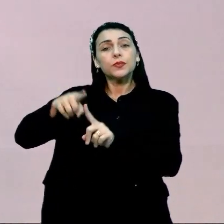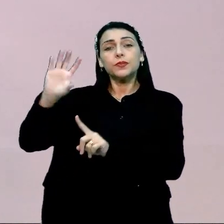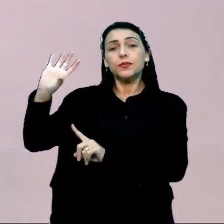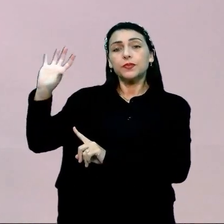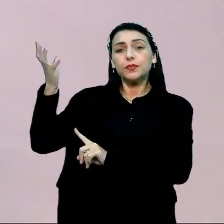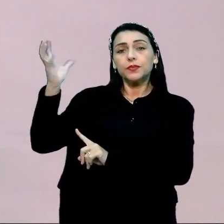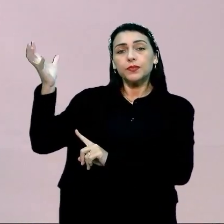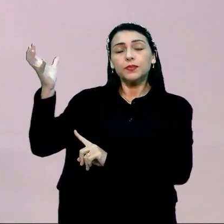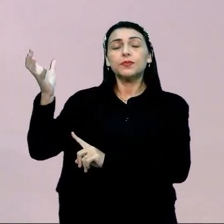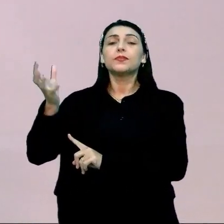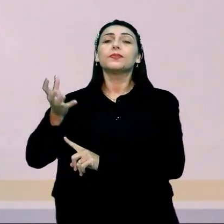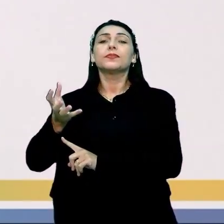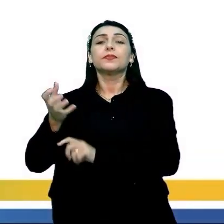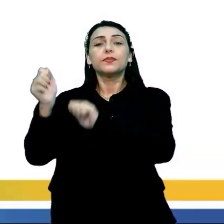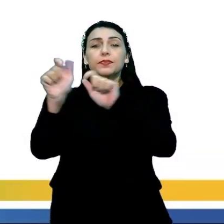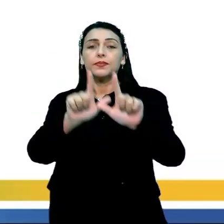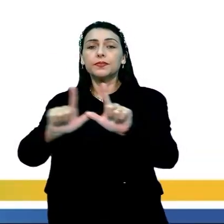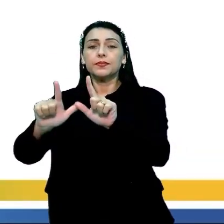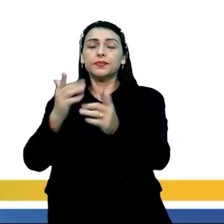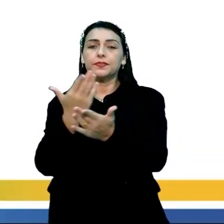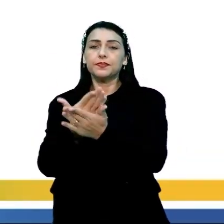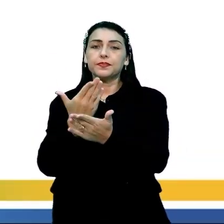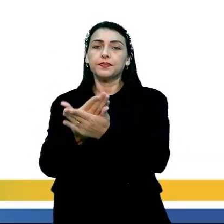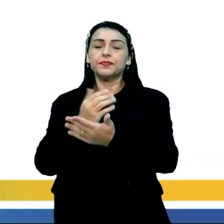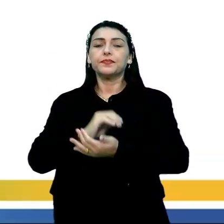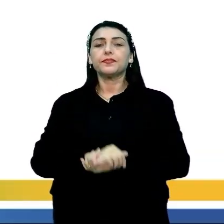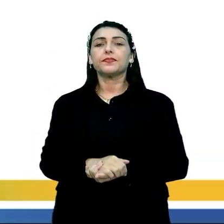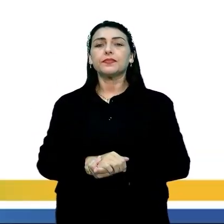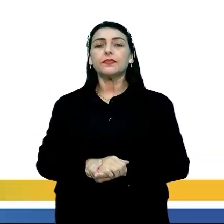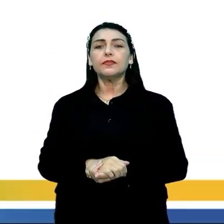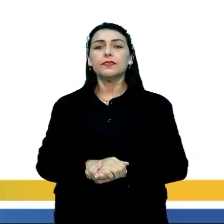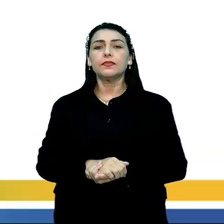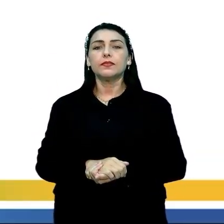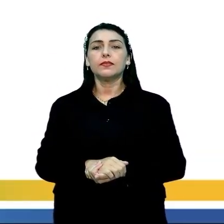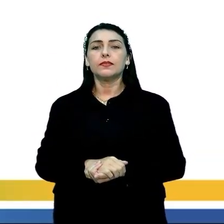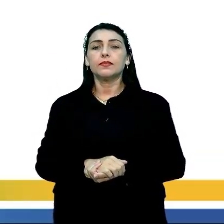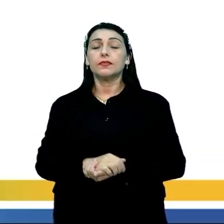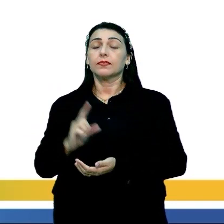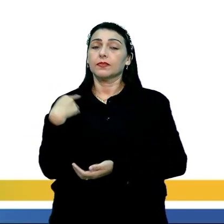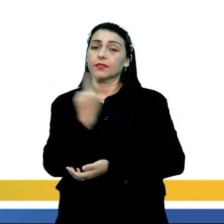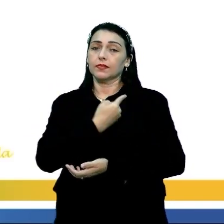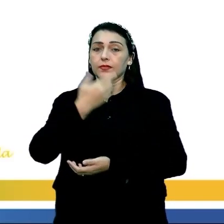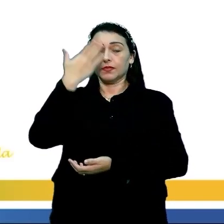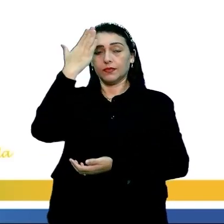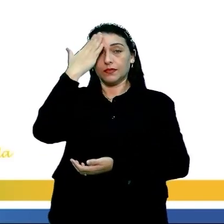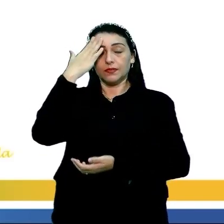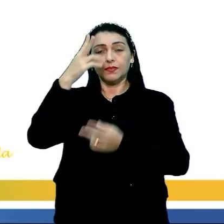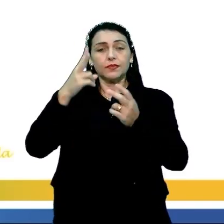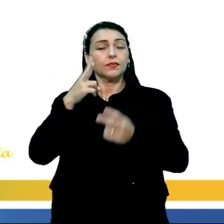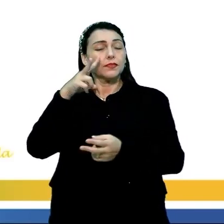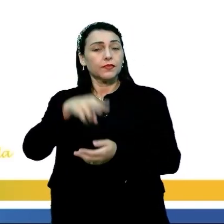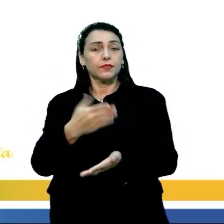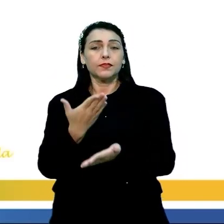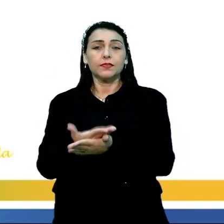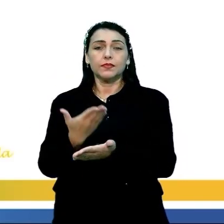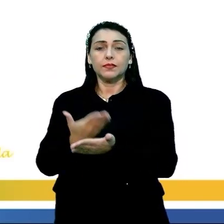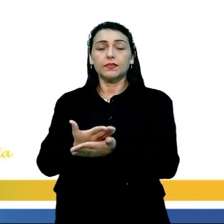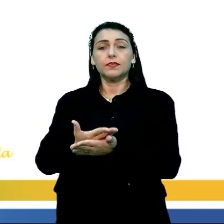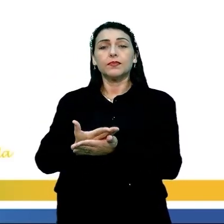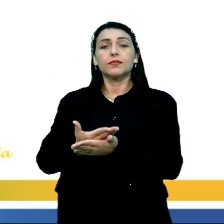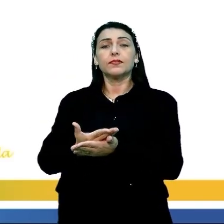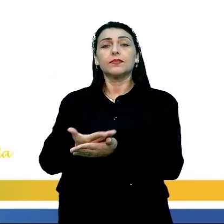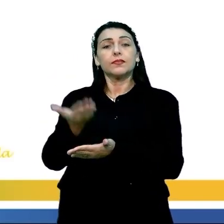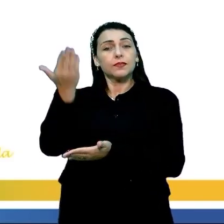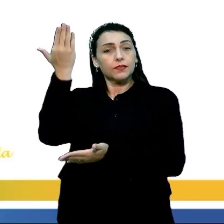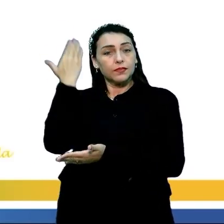morfoclimáticos. Então, vamos acompanhar a aula? Bem, como nós sabemos e vimos na aula da parte 1, lá